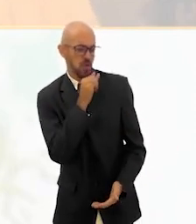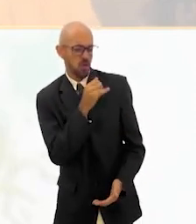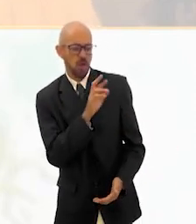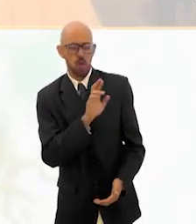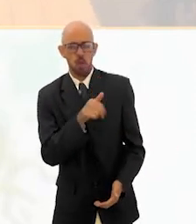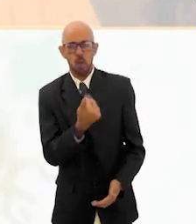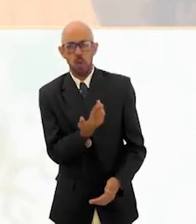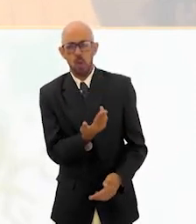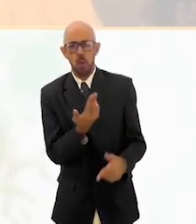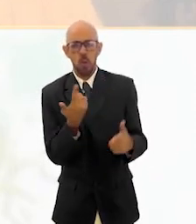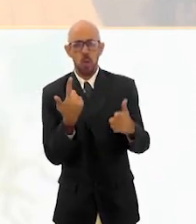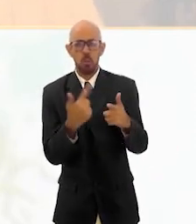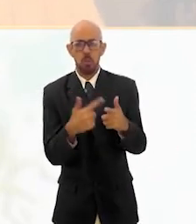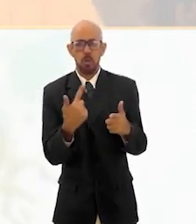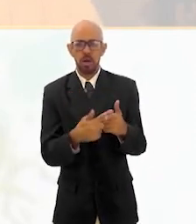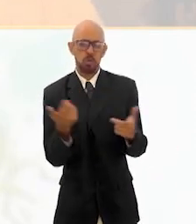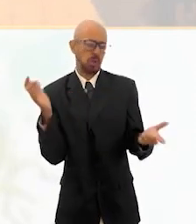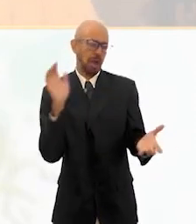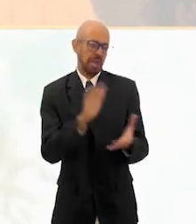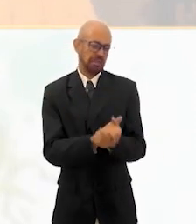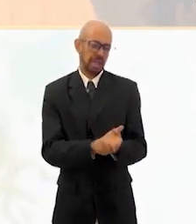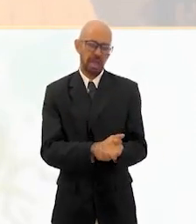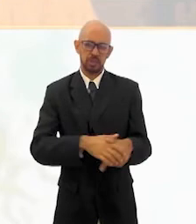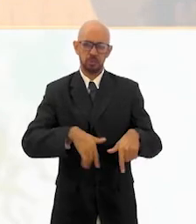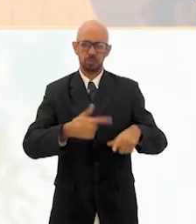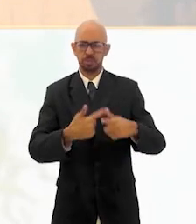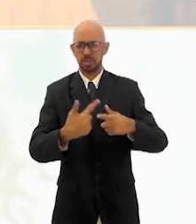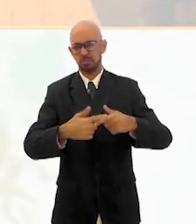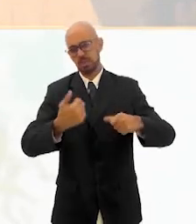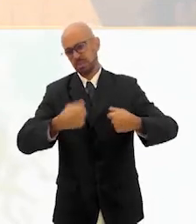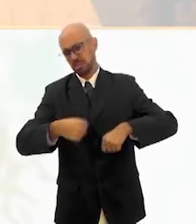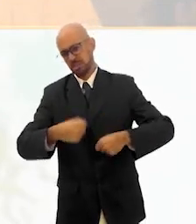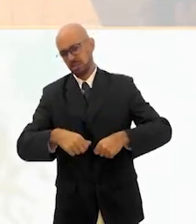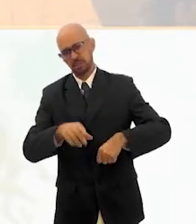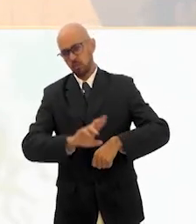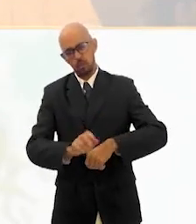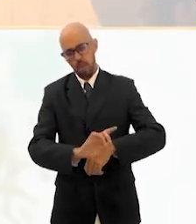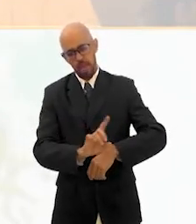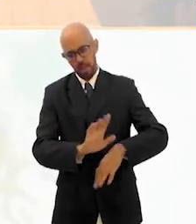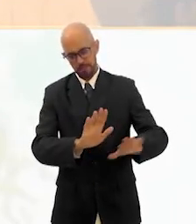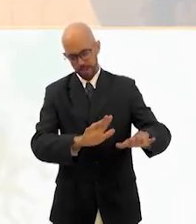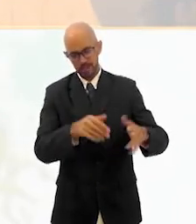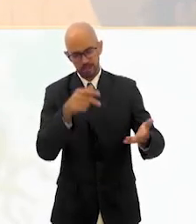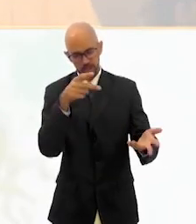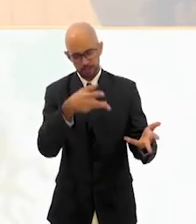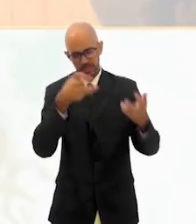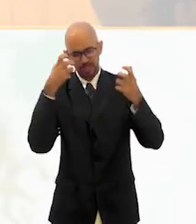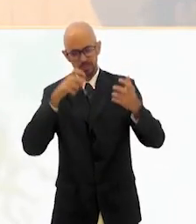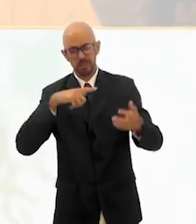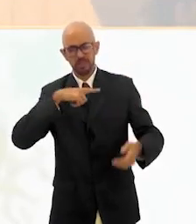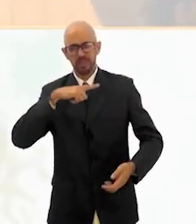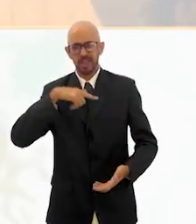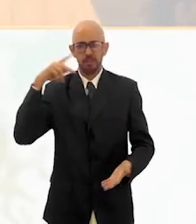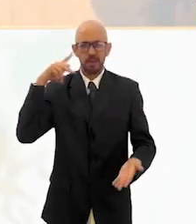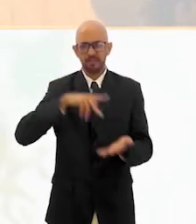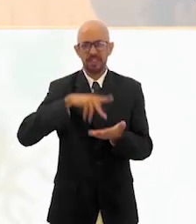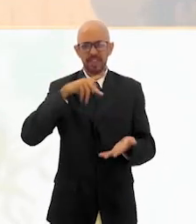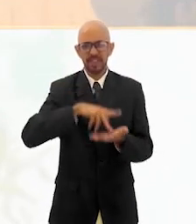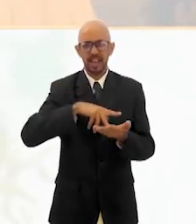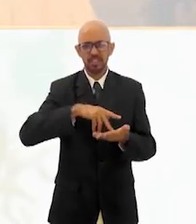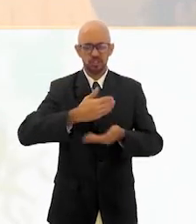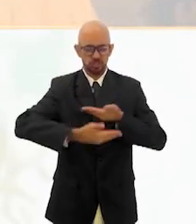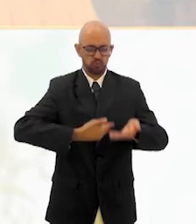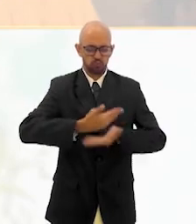casado, ou tô casado por qualquer outro motivo, mas sim há uma verdade aí